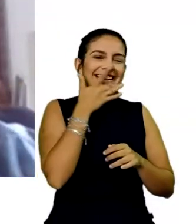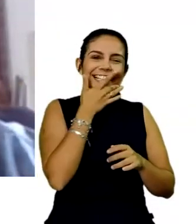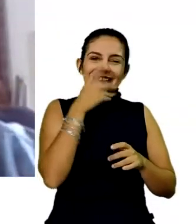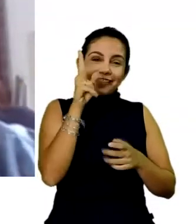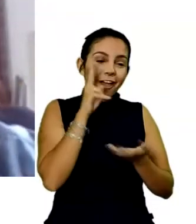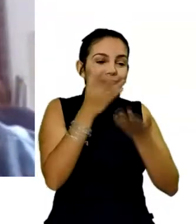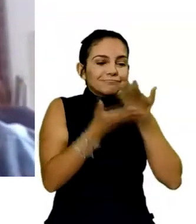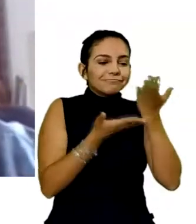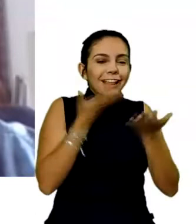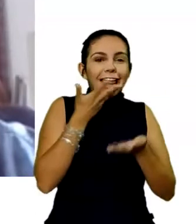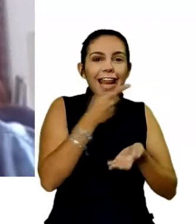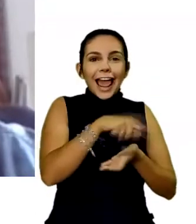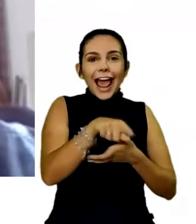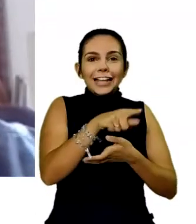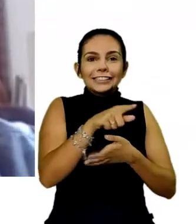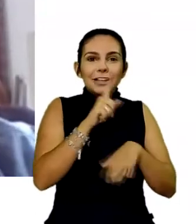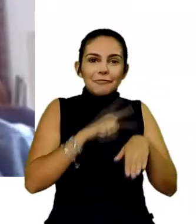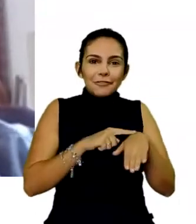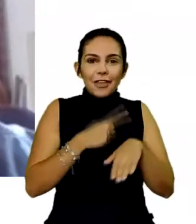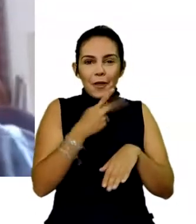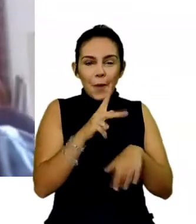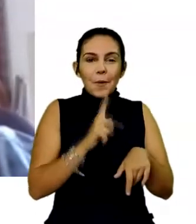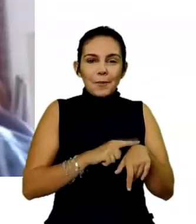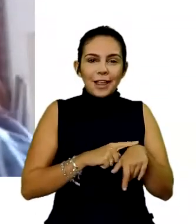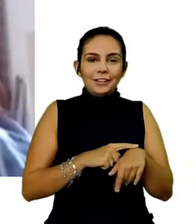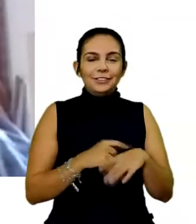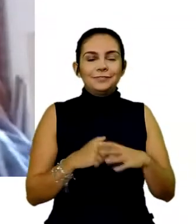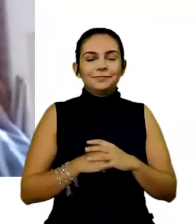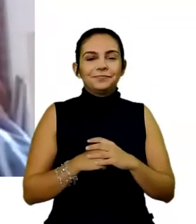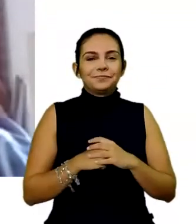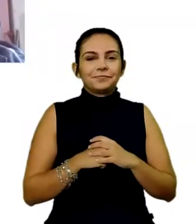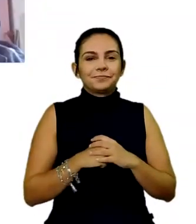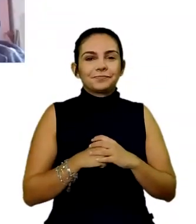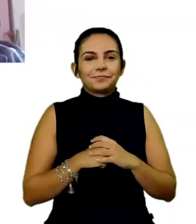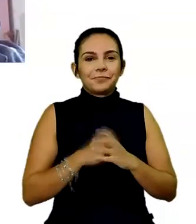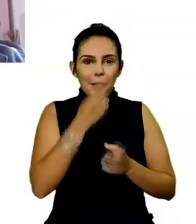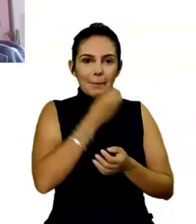você participar desse momento com a criança, né?